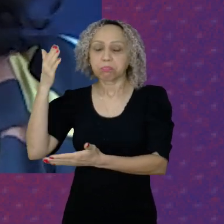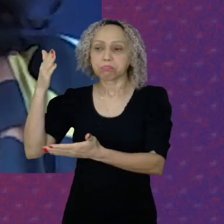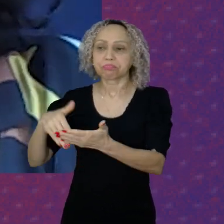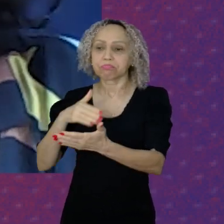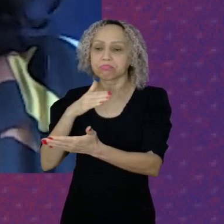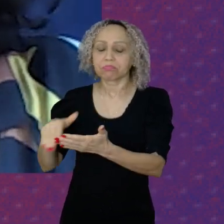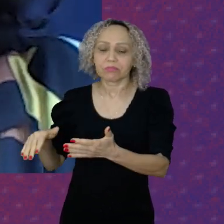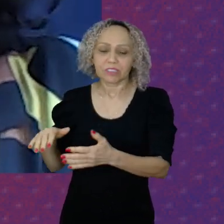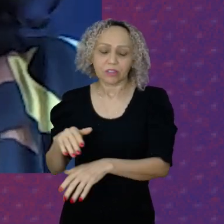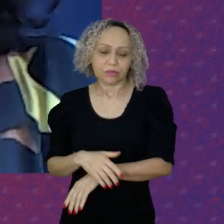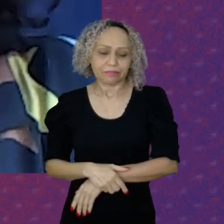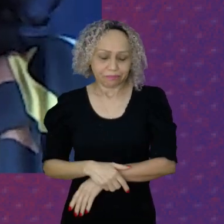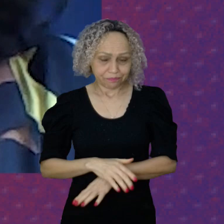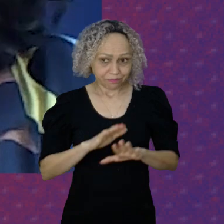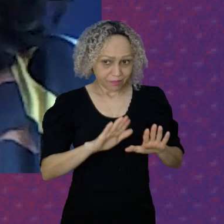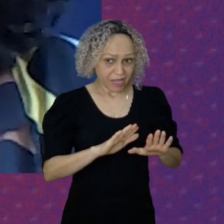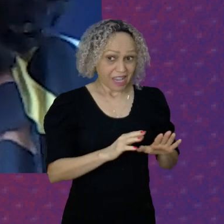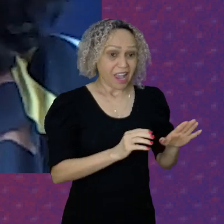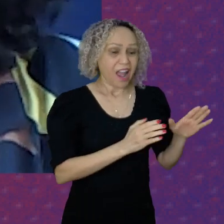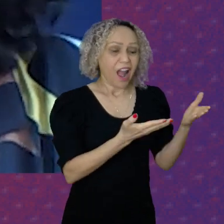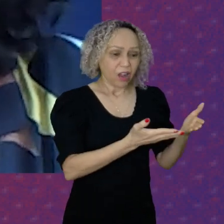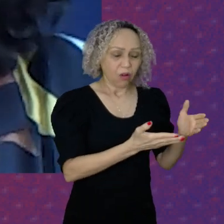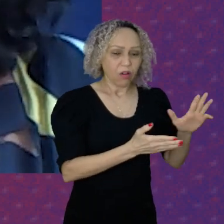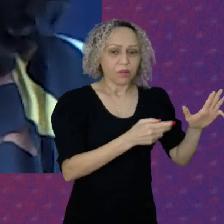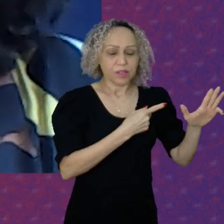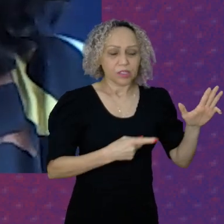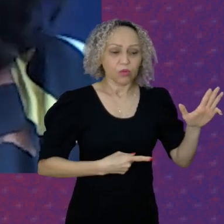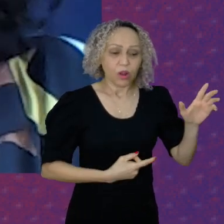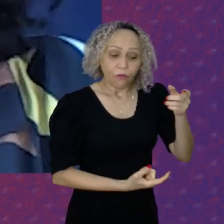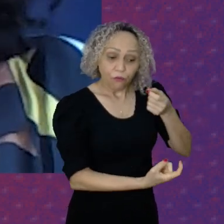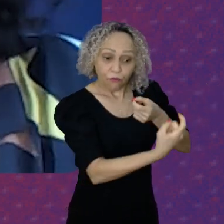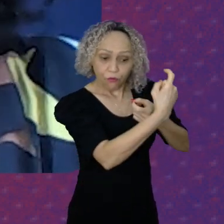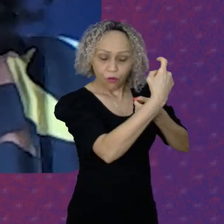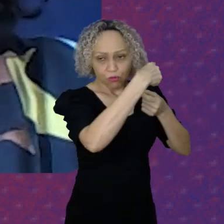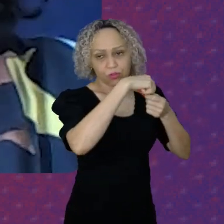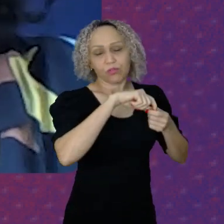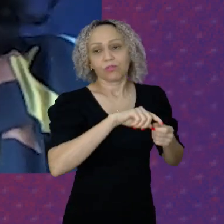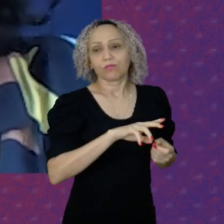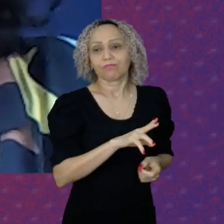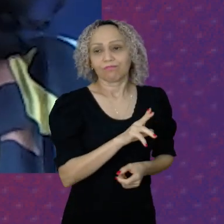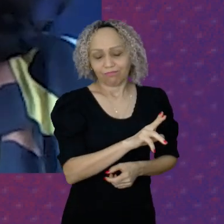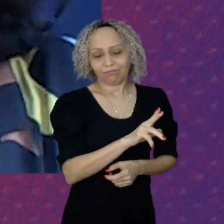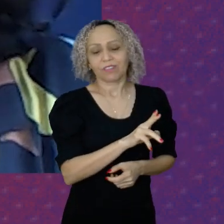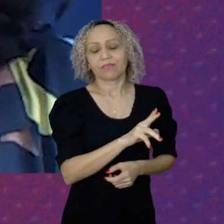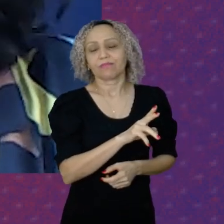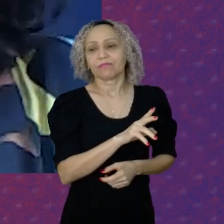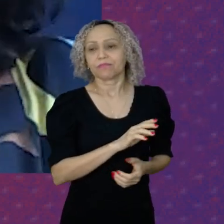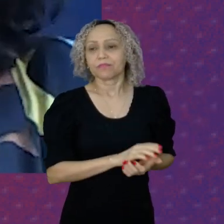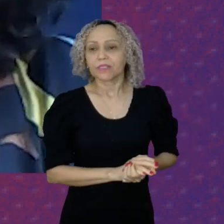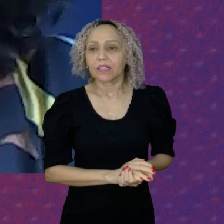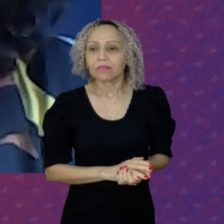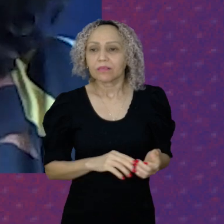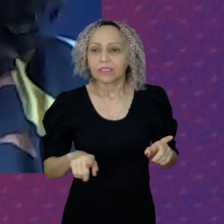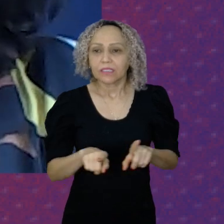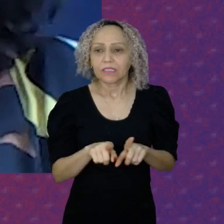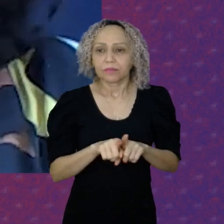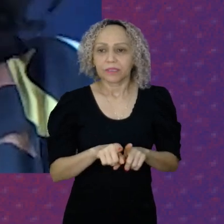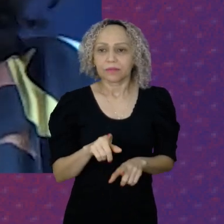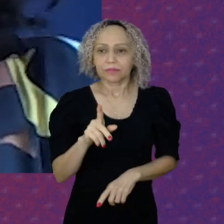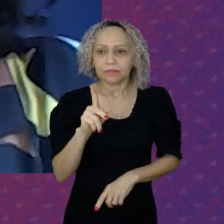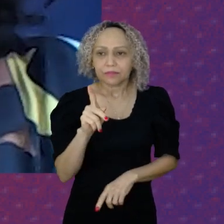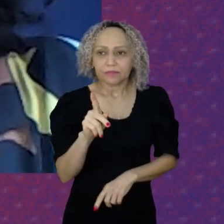Outra questão é ter um eixo específico no PRONASSE para enfrentamento à violência contra